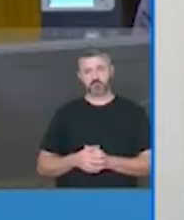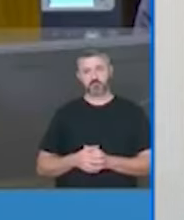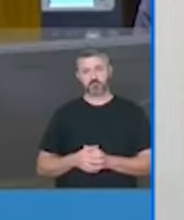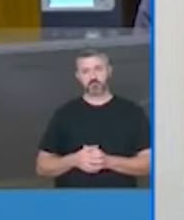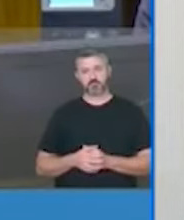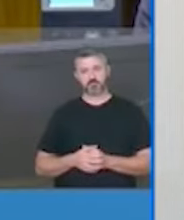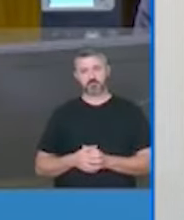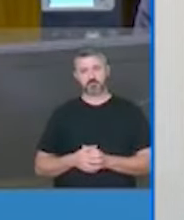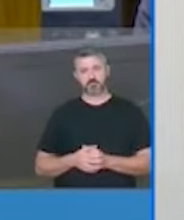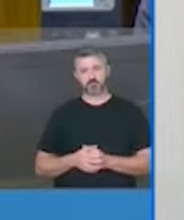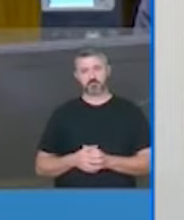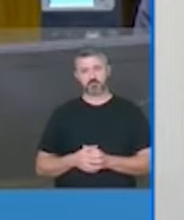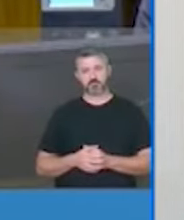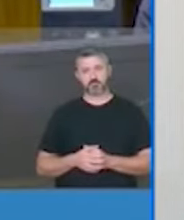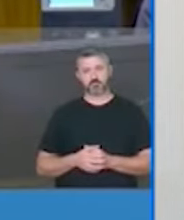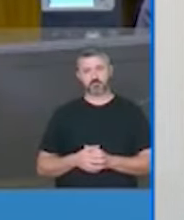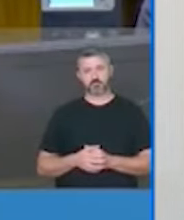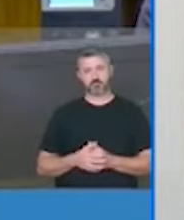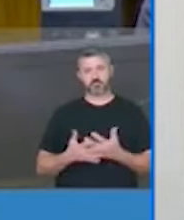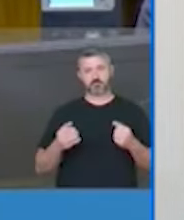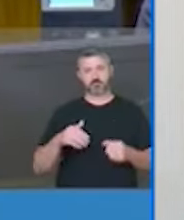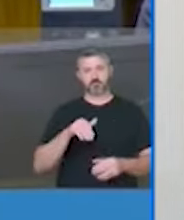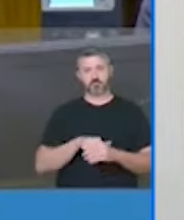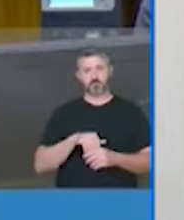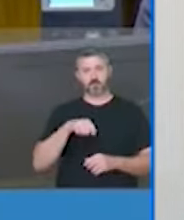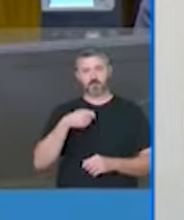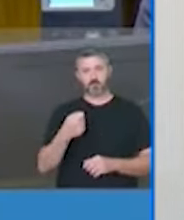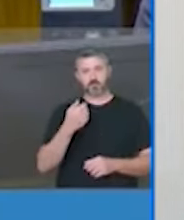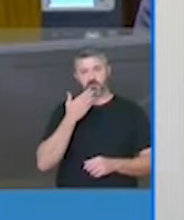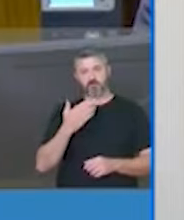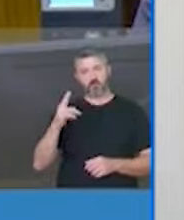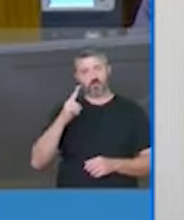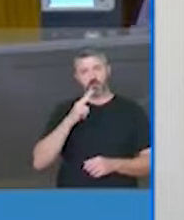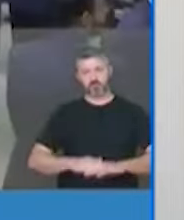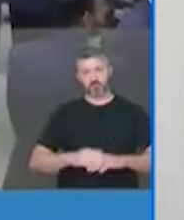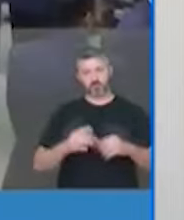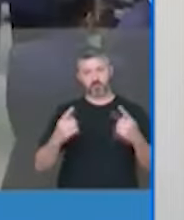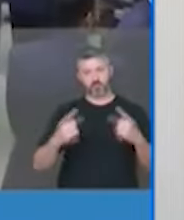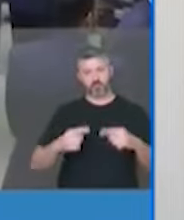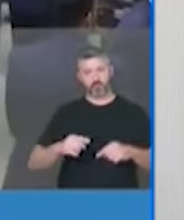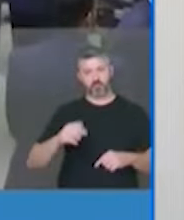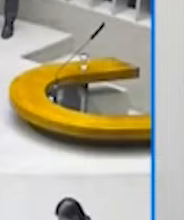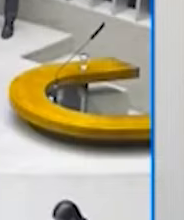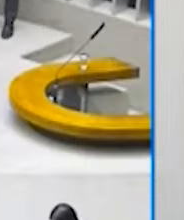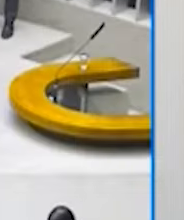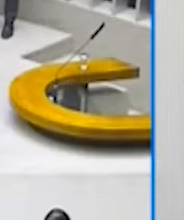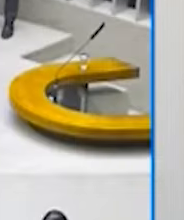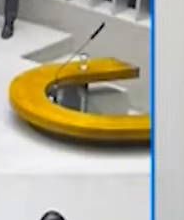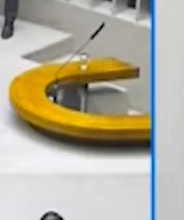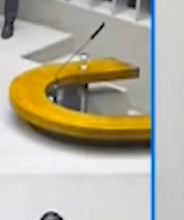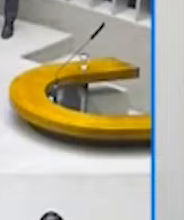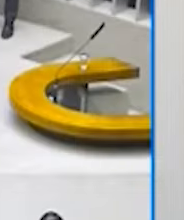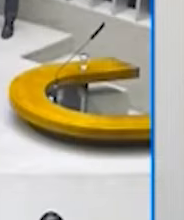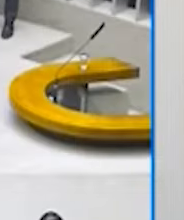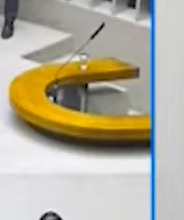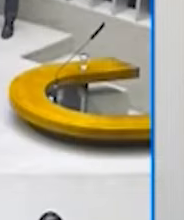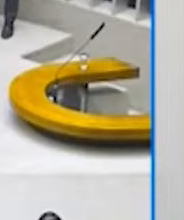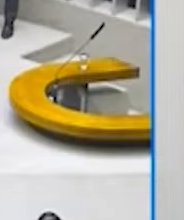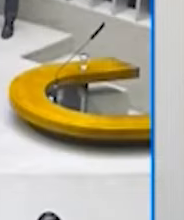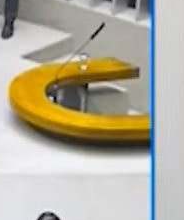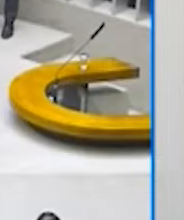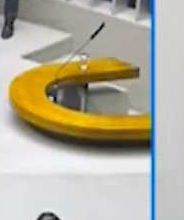bastante. No ano passado, 24 mil meninas de até 13 anos foram mães, decorrência